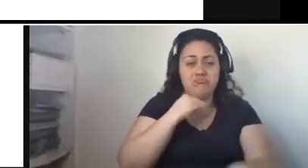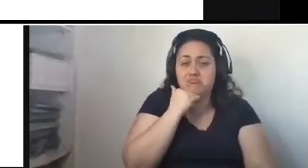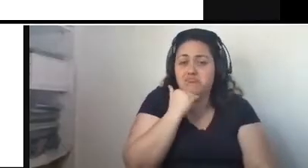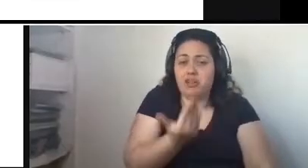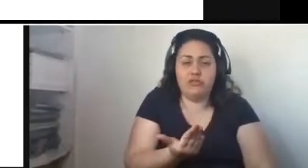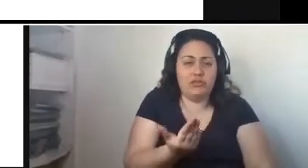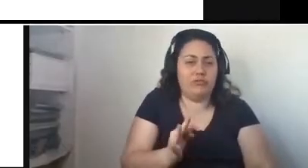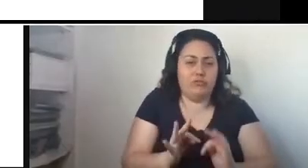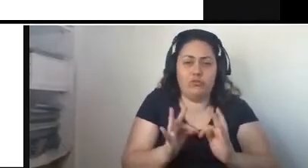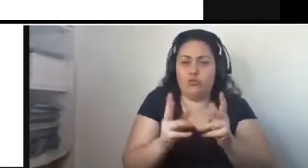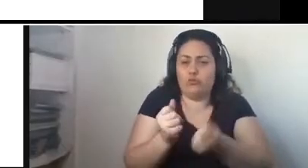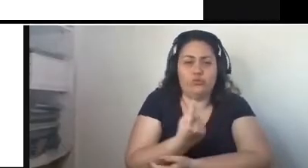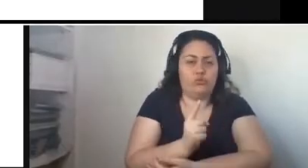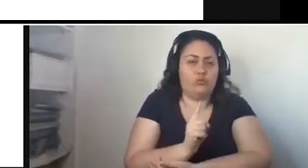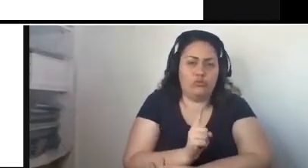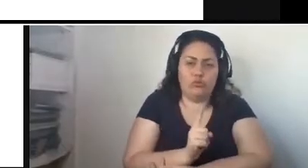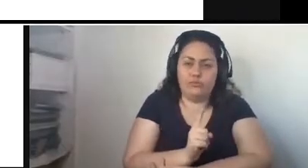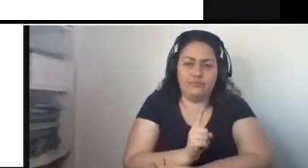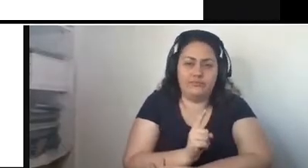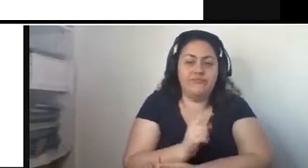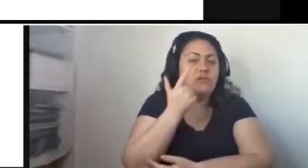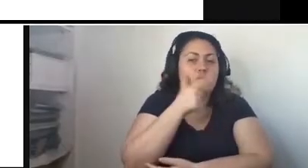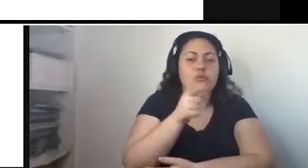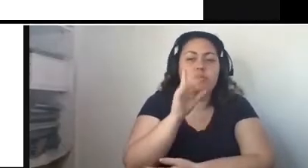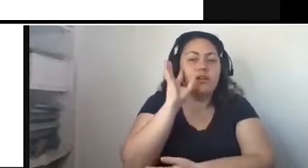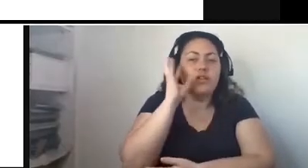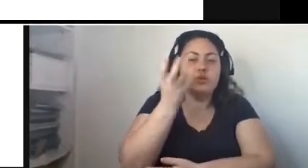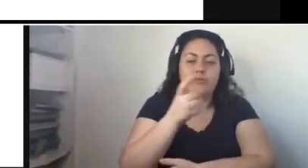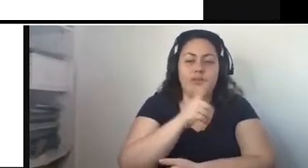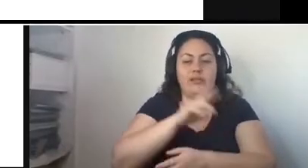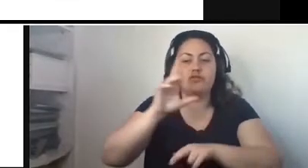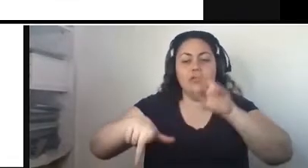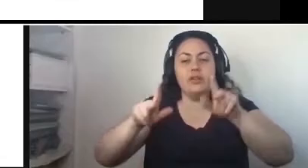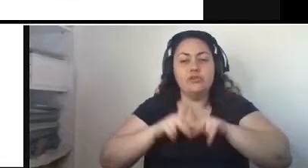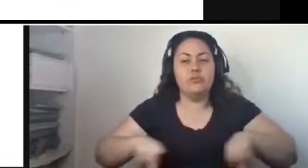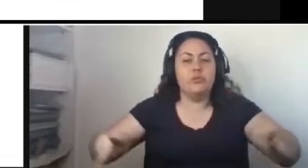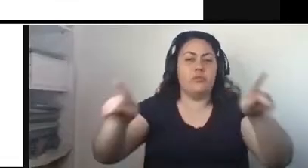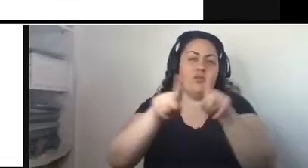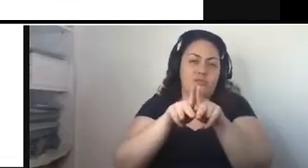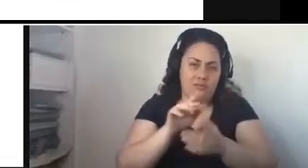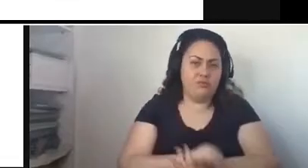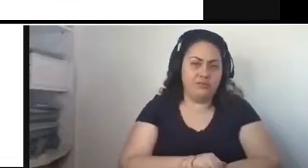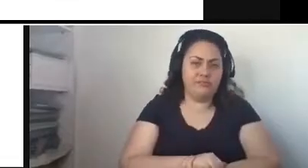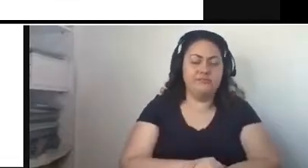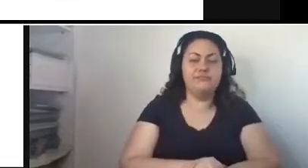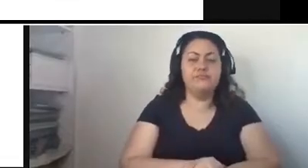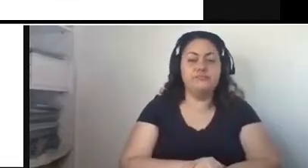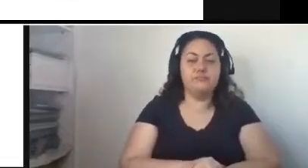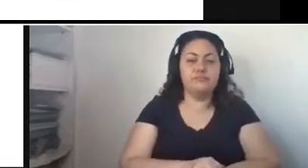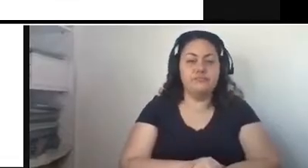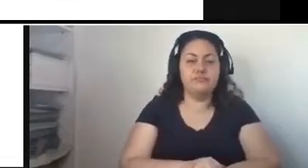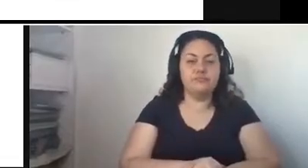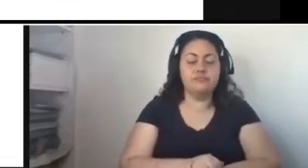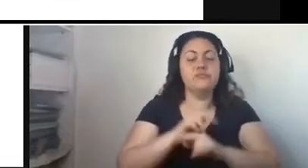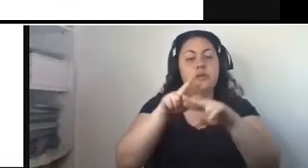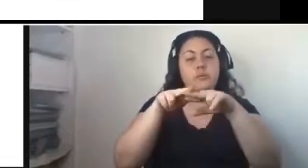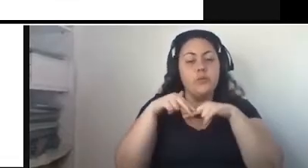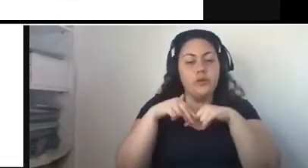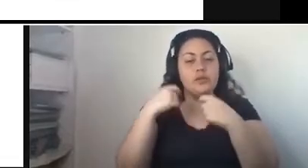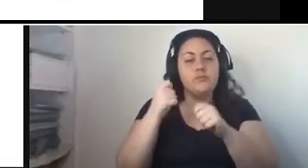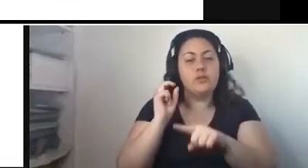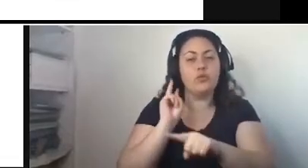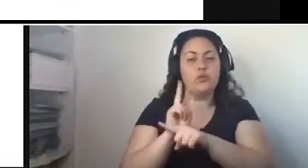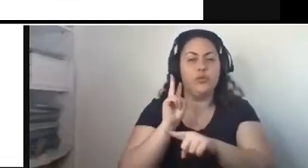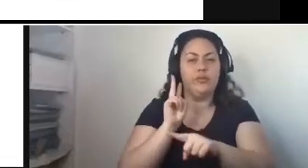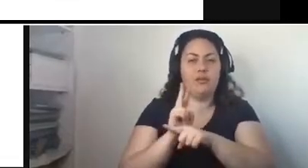Ela não resolve, por exemplo, essas diferenças entre as populações. Então, a gente tem que ter cuidado ao comparar